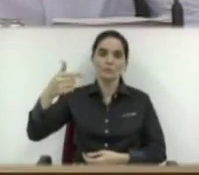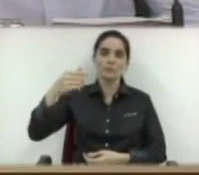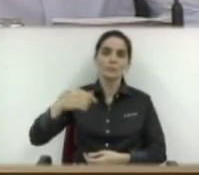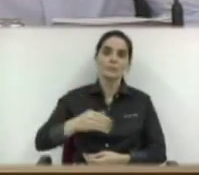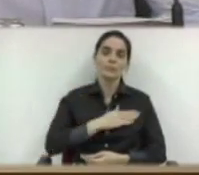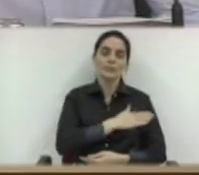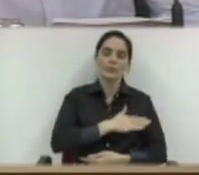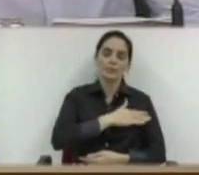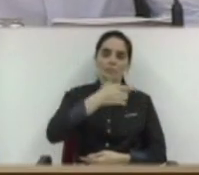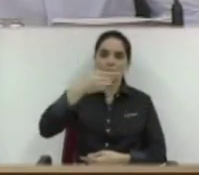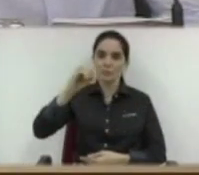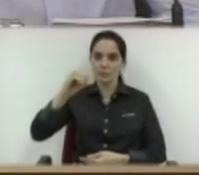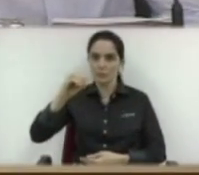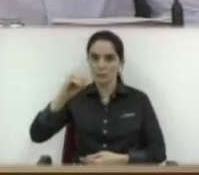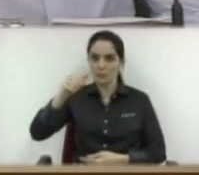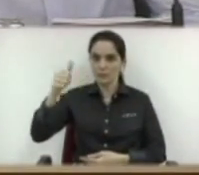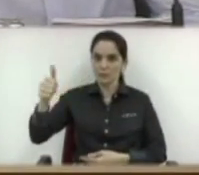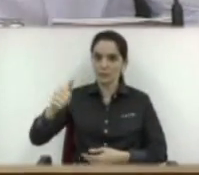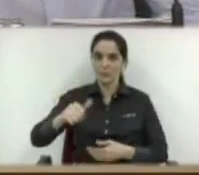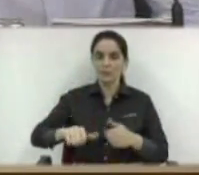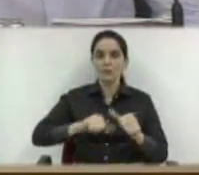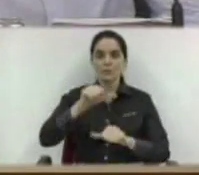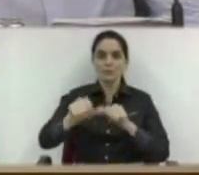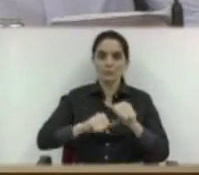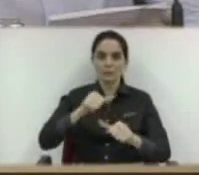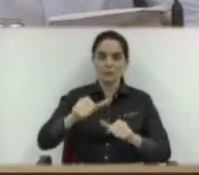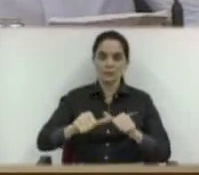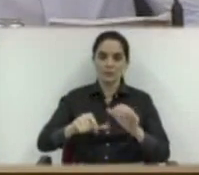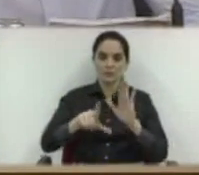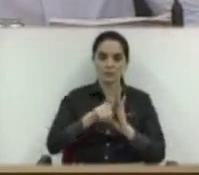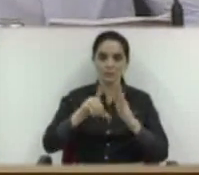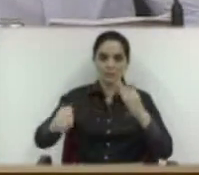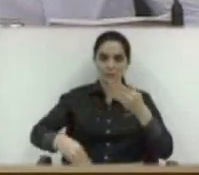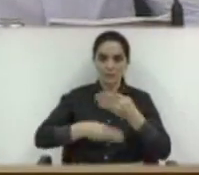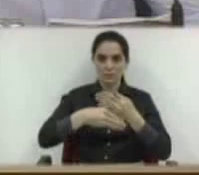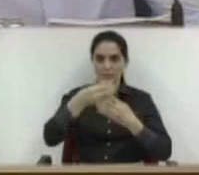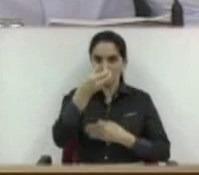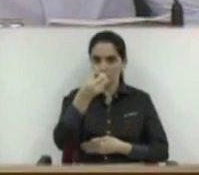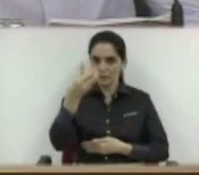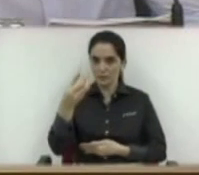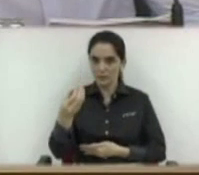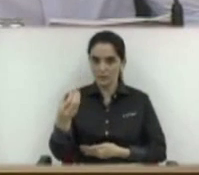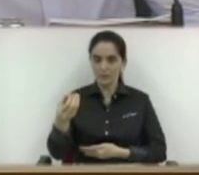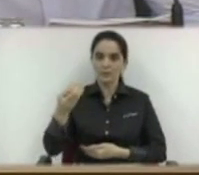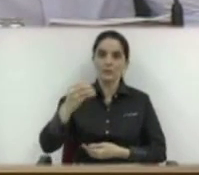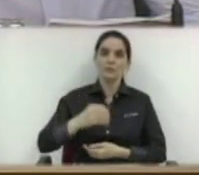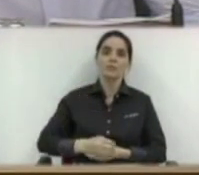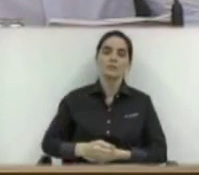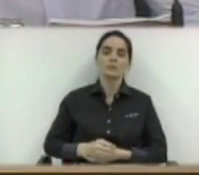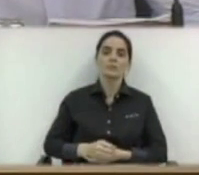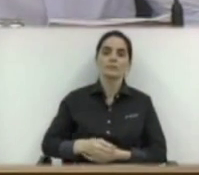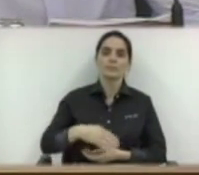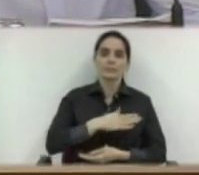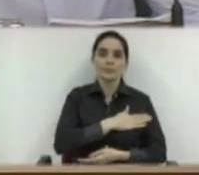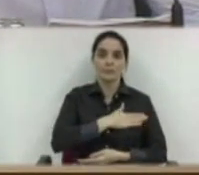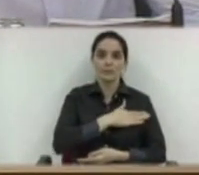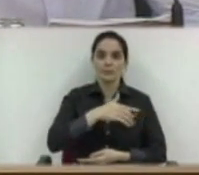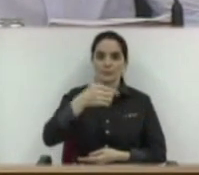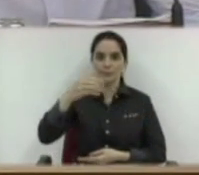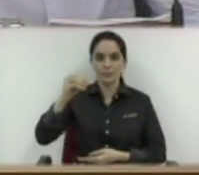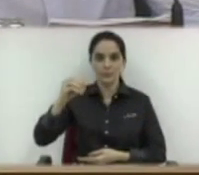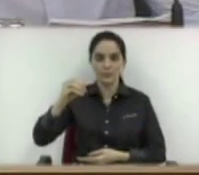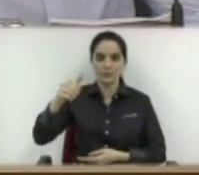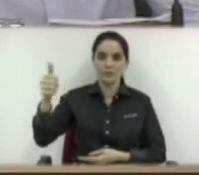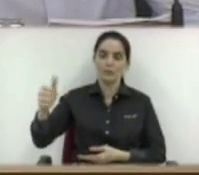de 2011, alterada pela Lei Complementar 600, de 22 de agosto de 2011, alterada pela